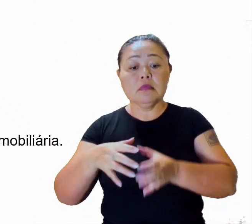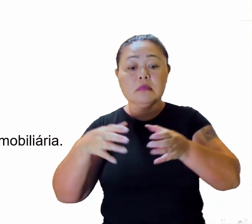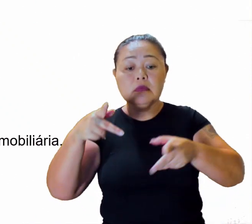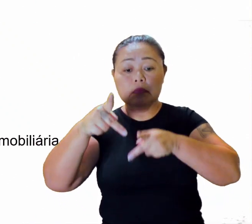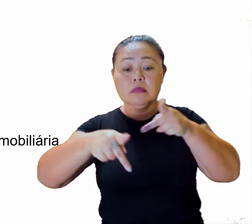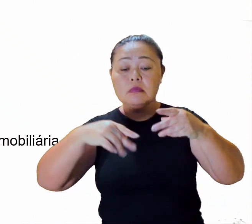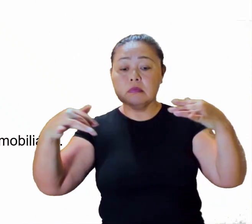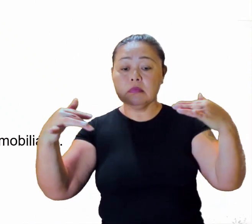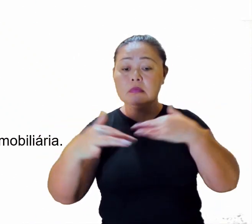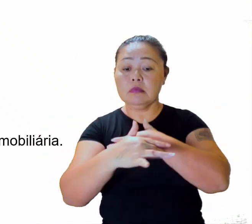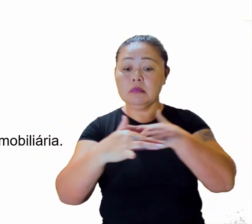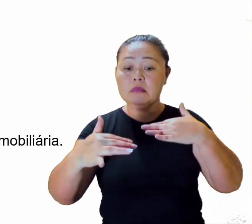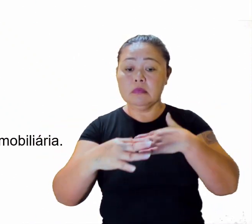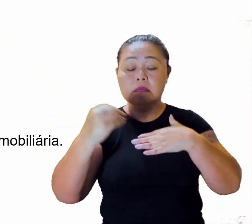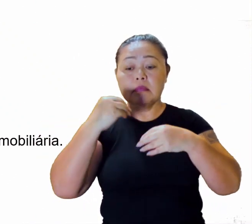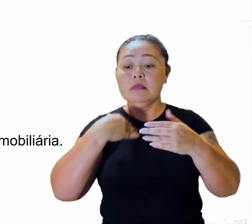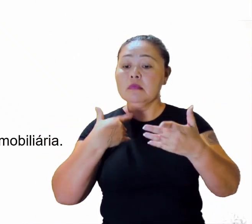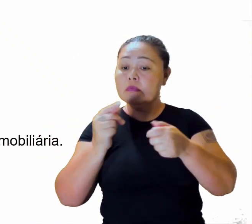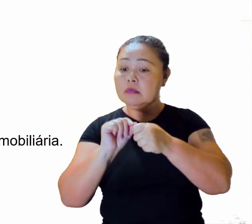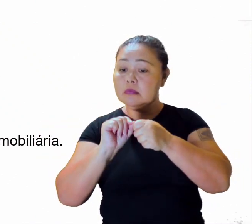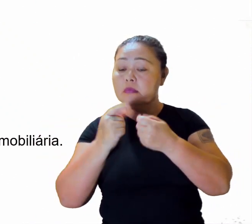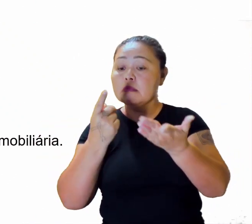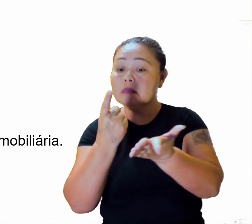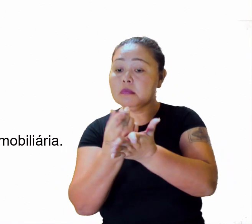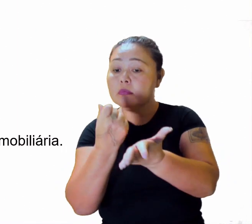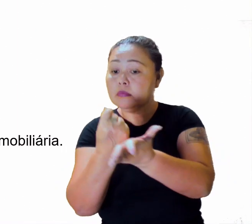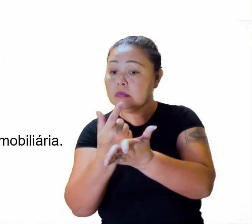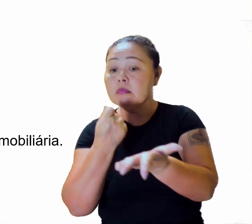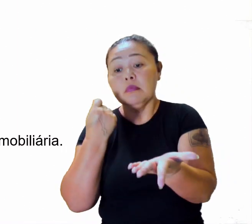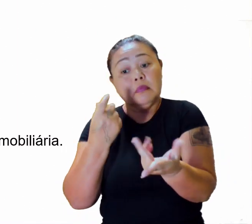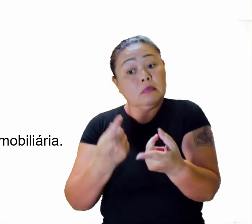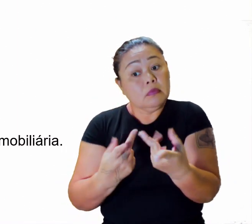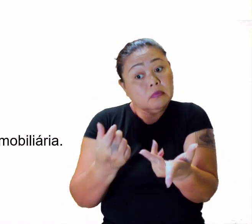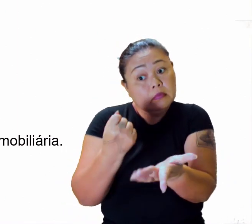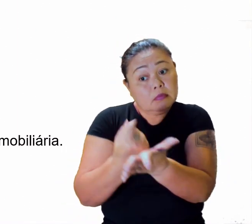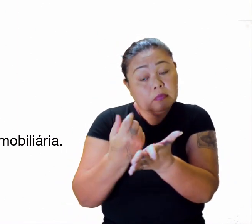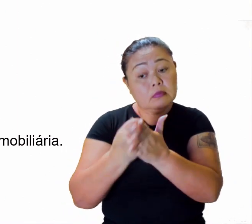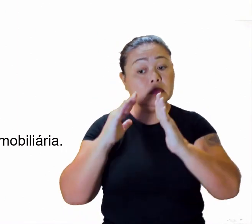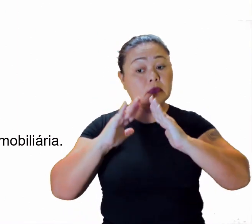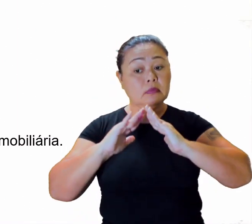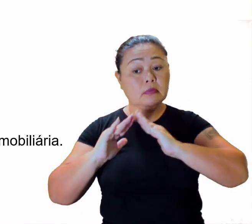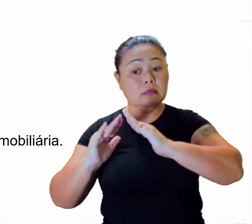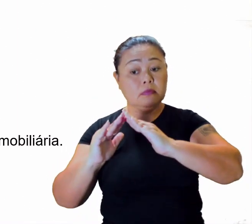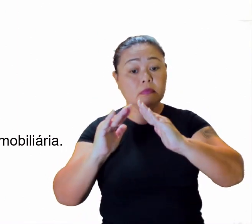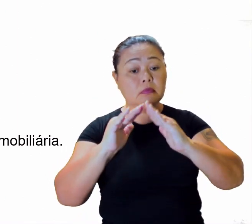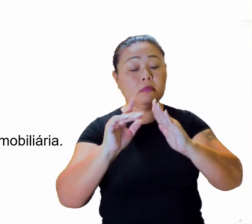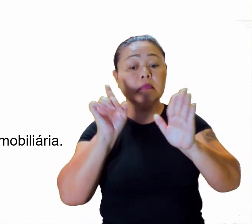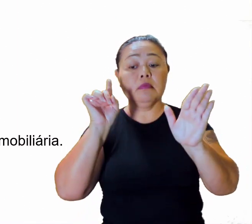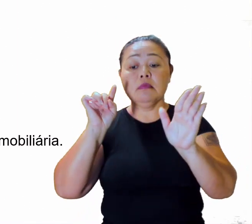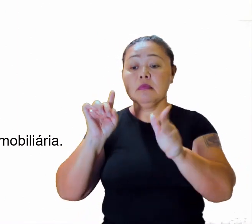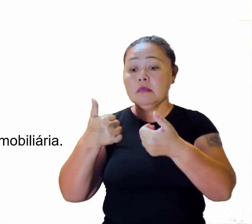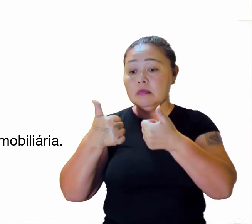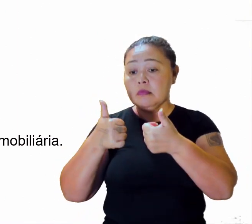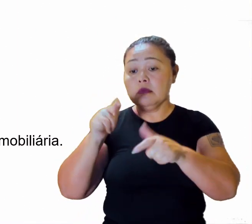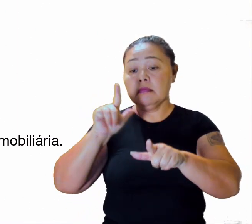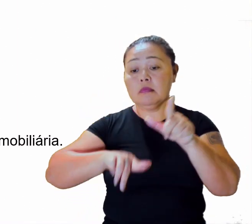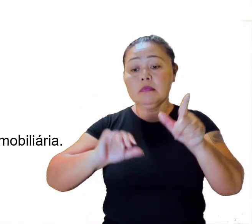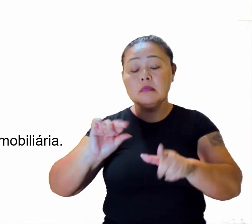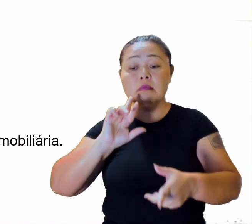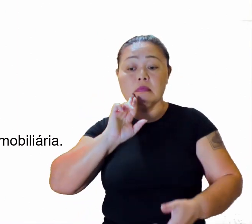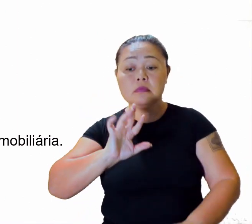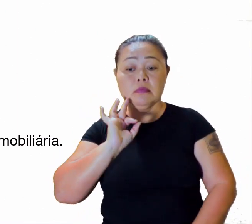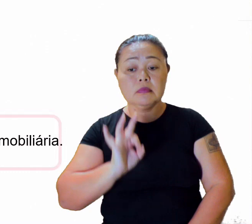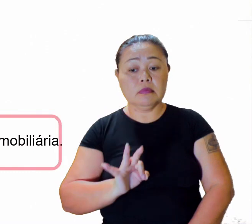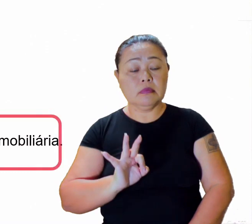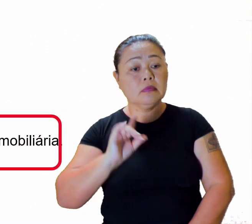Crescimento da população urbana e o aumento da especulação imobiliária. Beleza? Fechou. Questão aí, alternativa A como